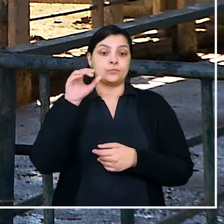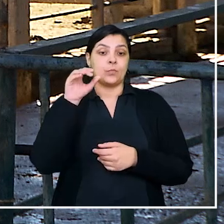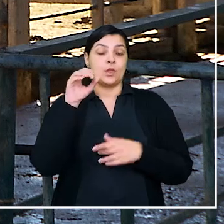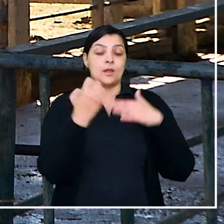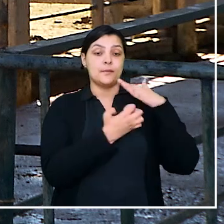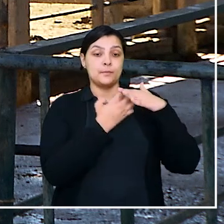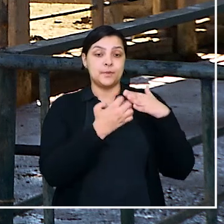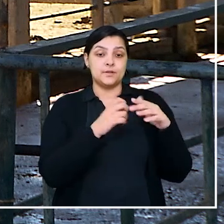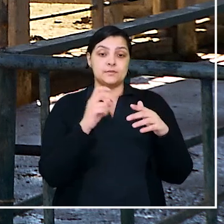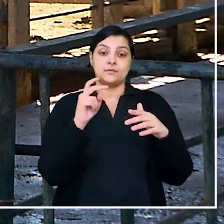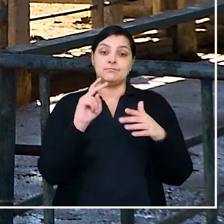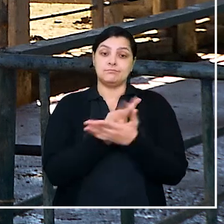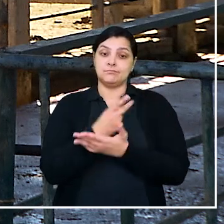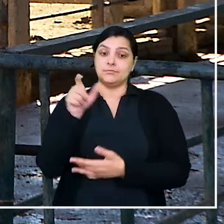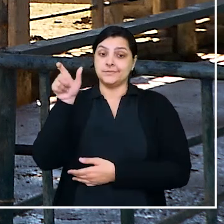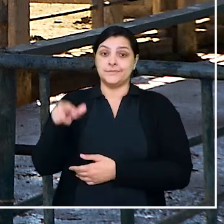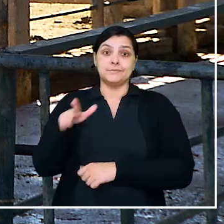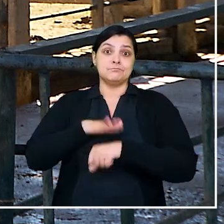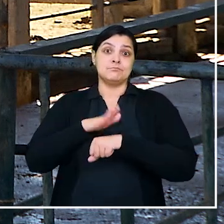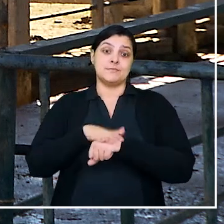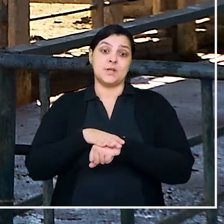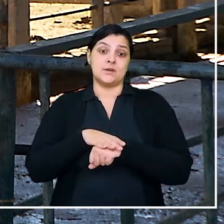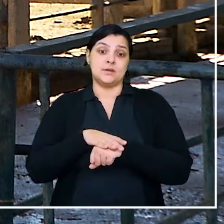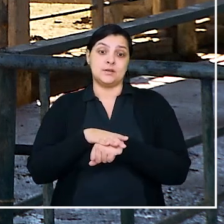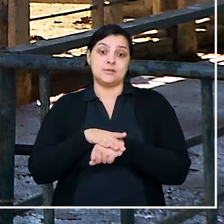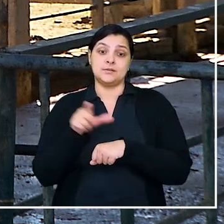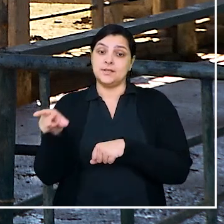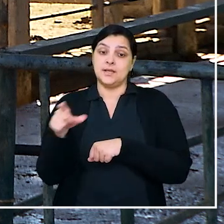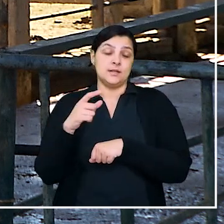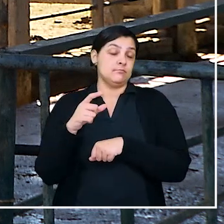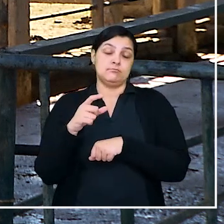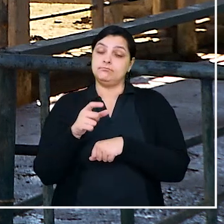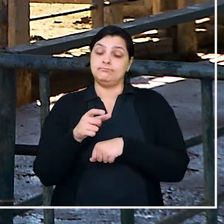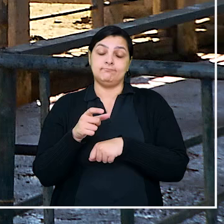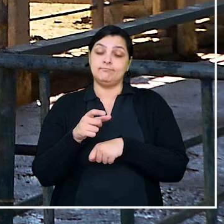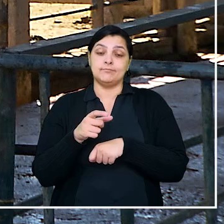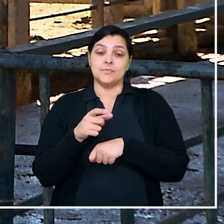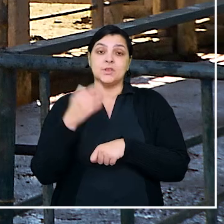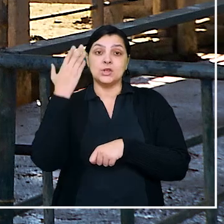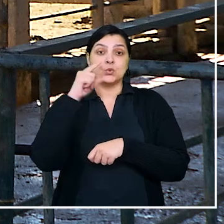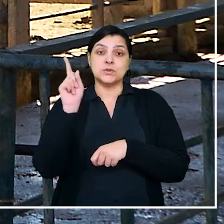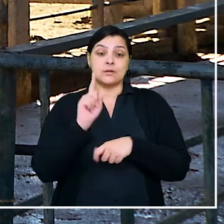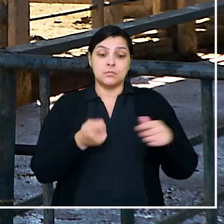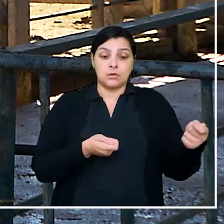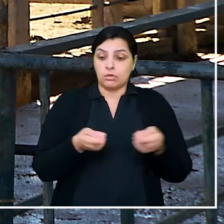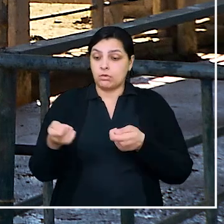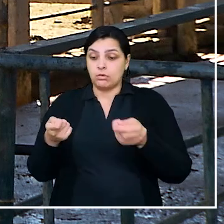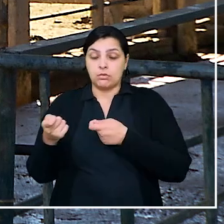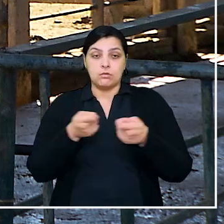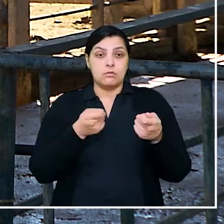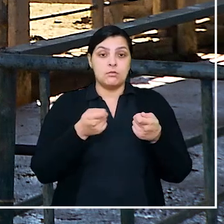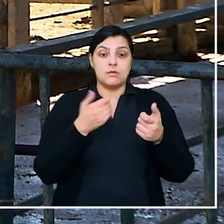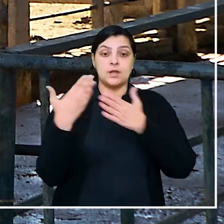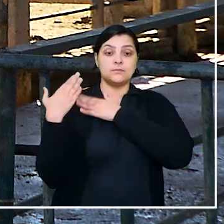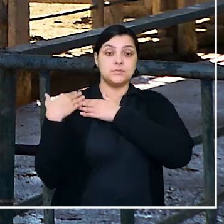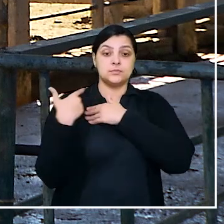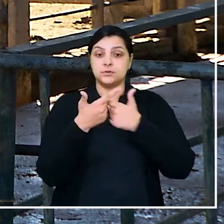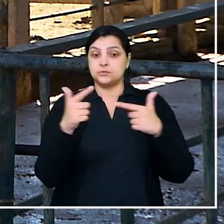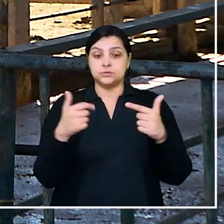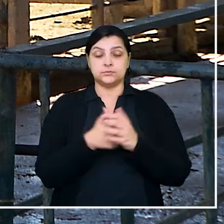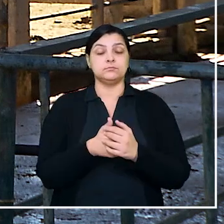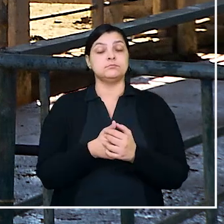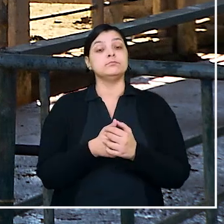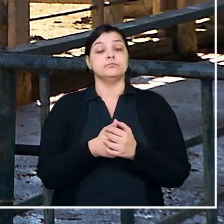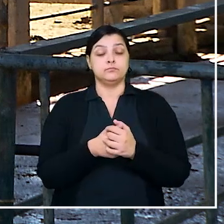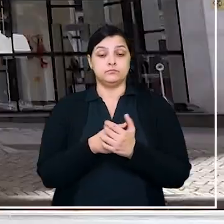empregador atribuiu o acidente ao próprio vaqueiro, que teria sido imprudente durante o manejo. O juízo de primeiro grau julgou procedente o